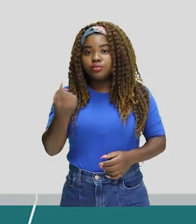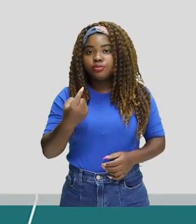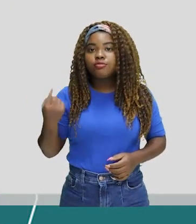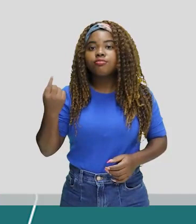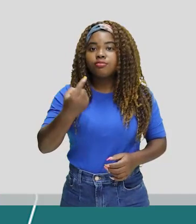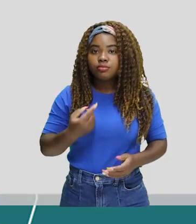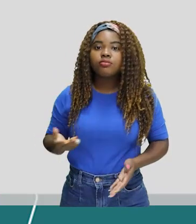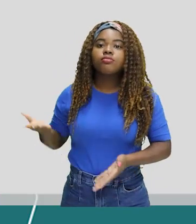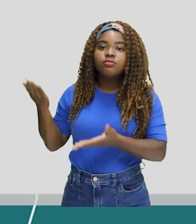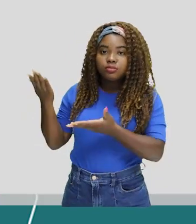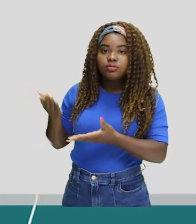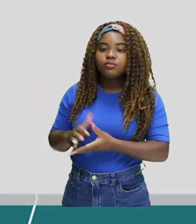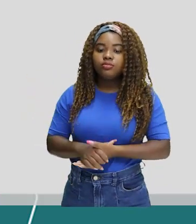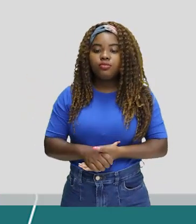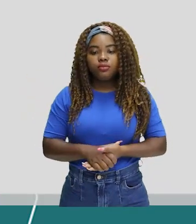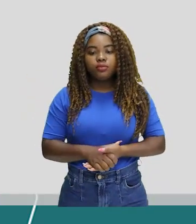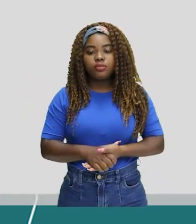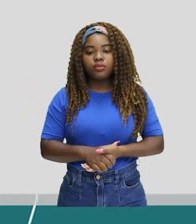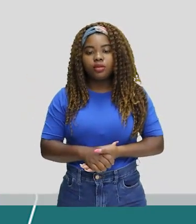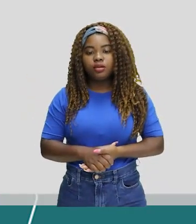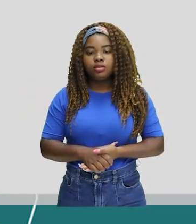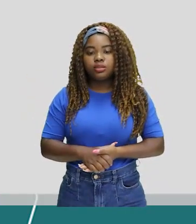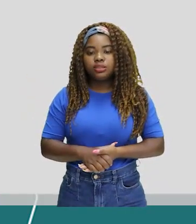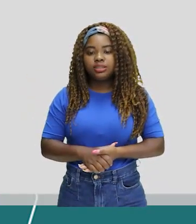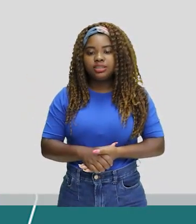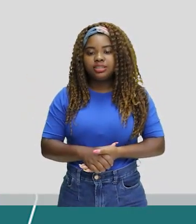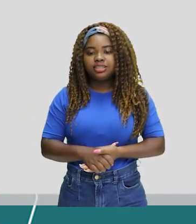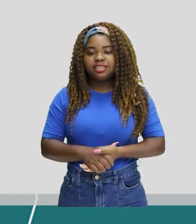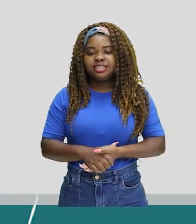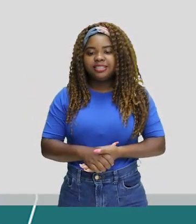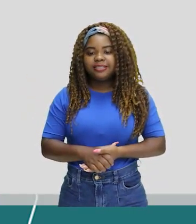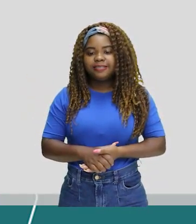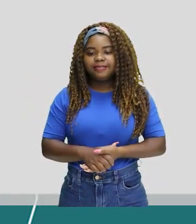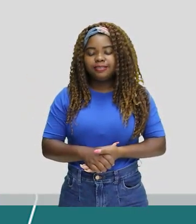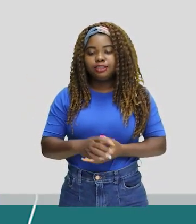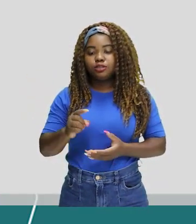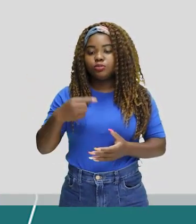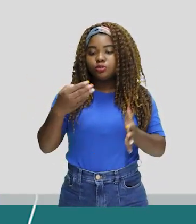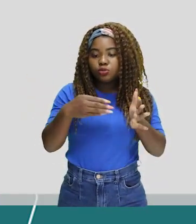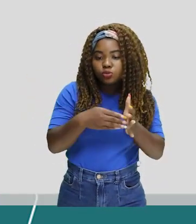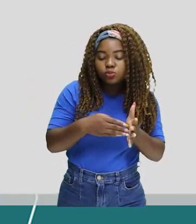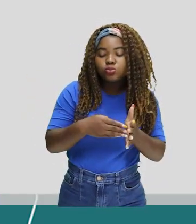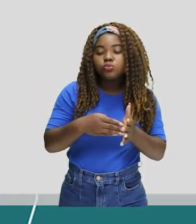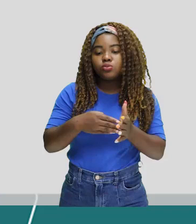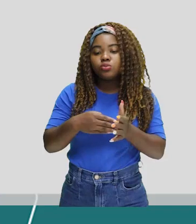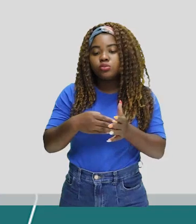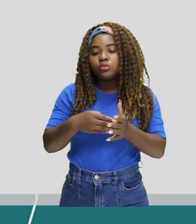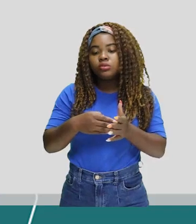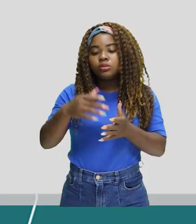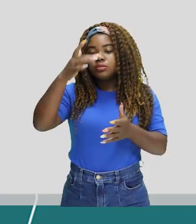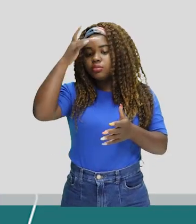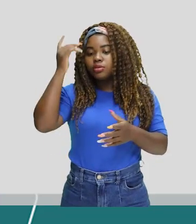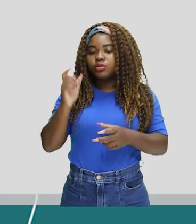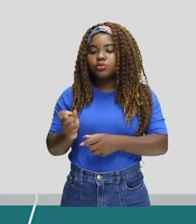último molinete, ele realiza de 3 a 4 molinetes. Após o último molinete, o atleta